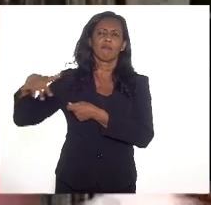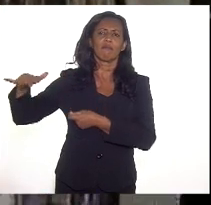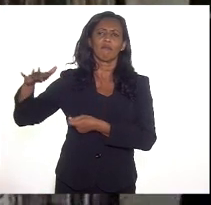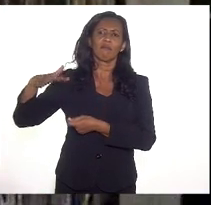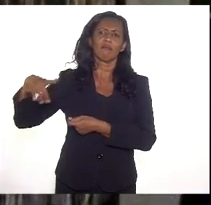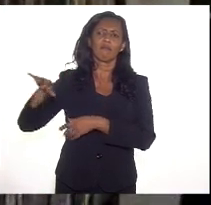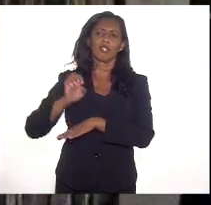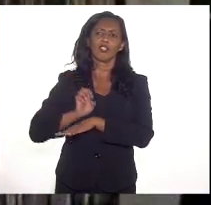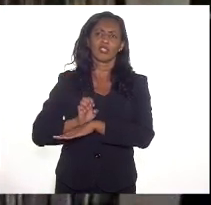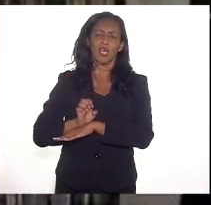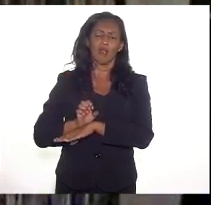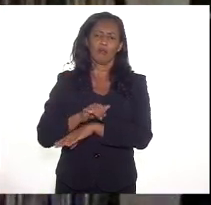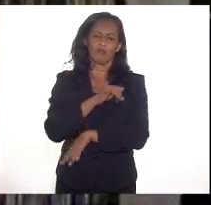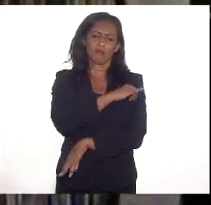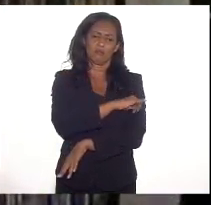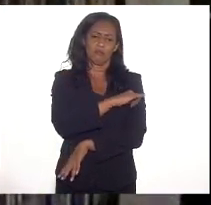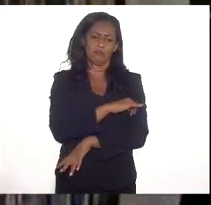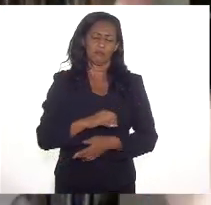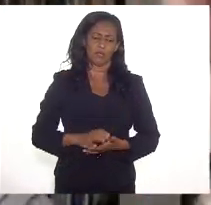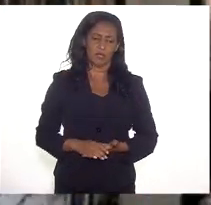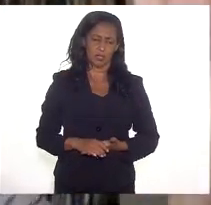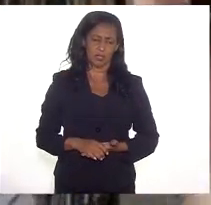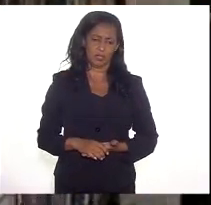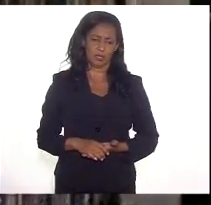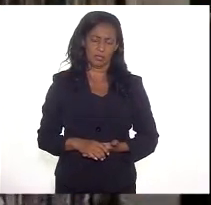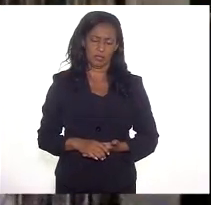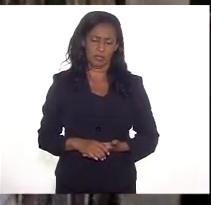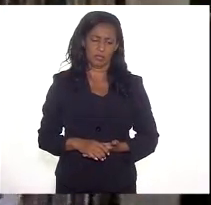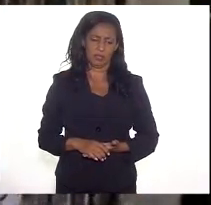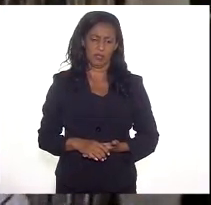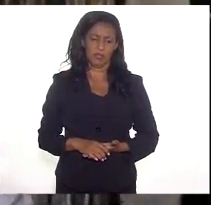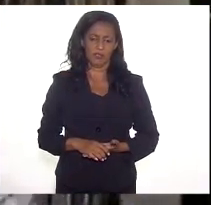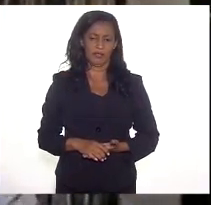do estado do Rio de Janeiro, denominada, por exemplo,